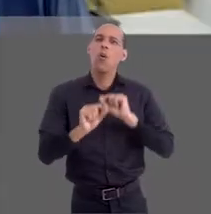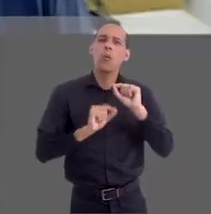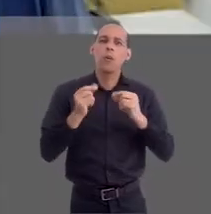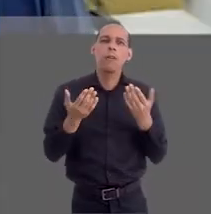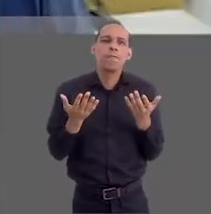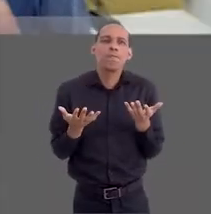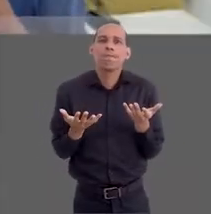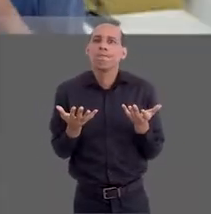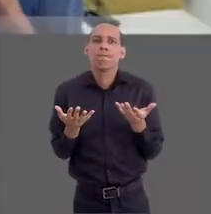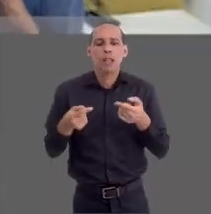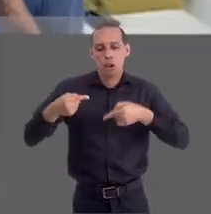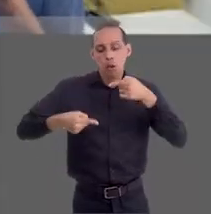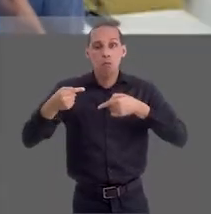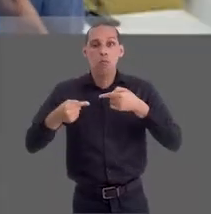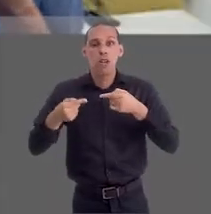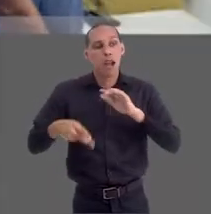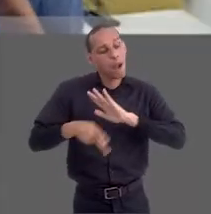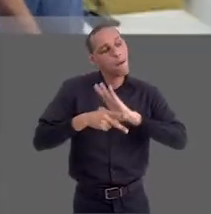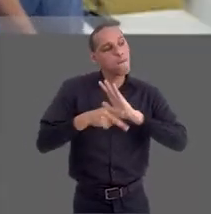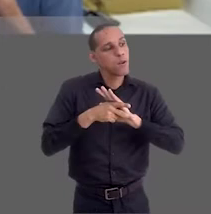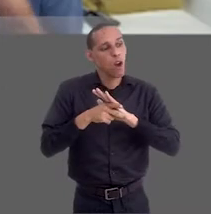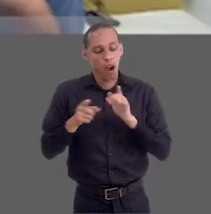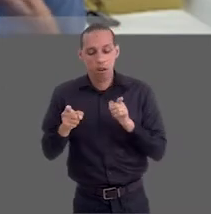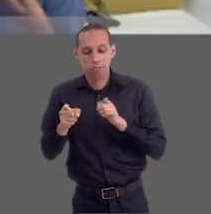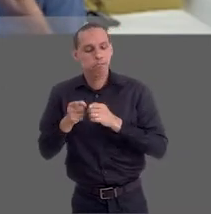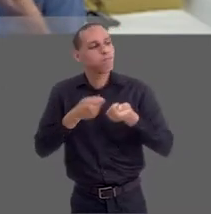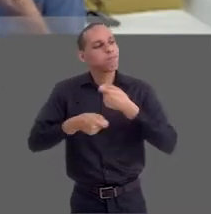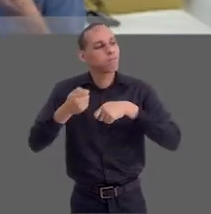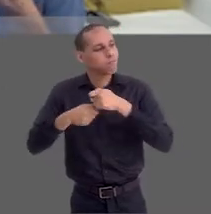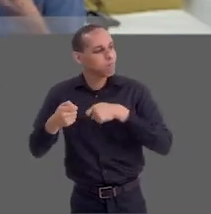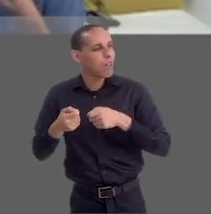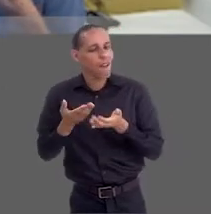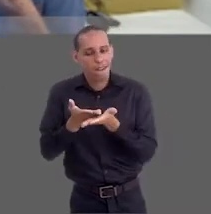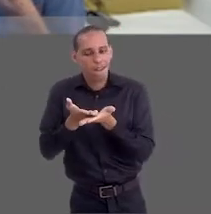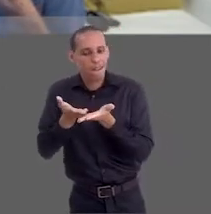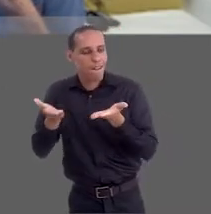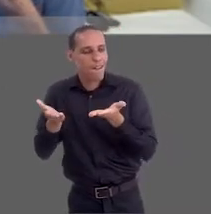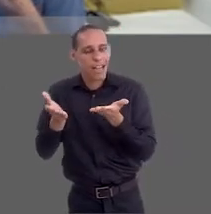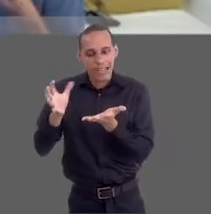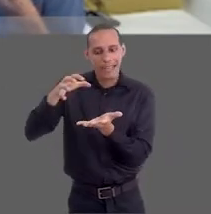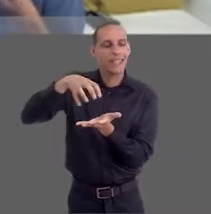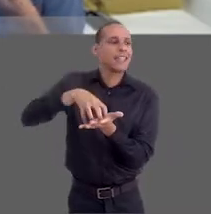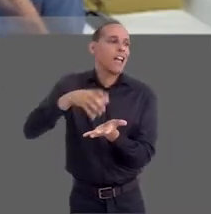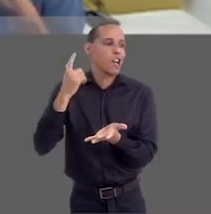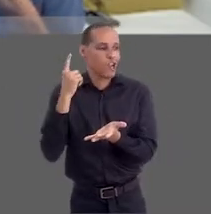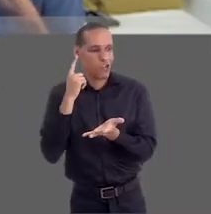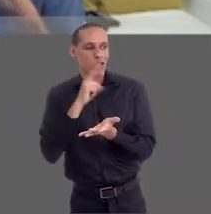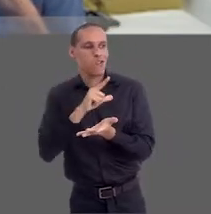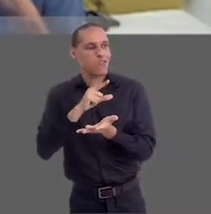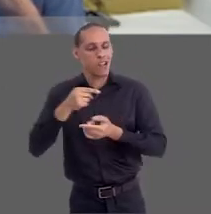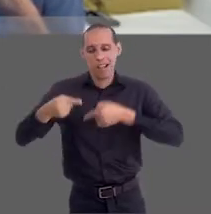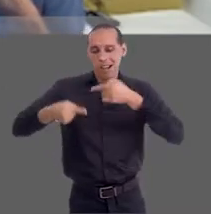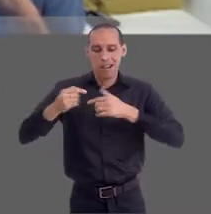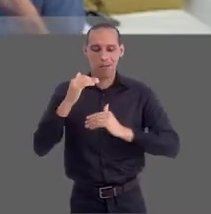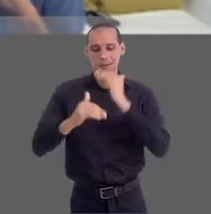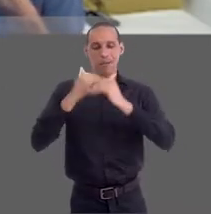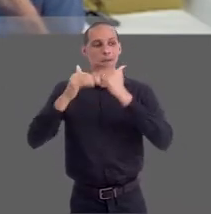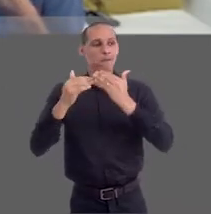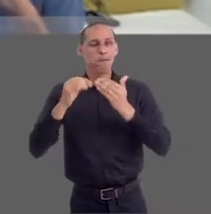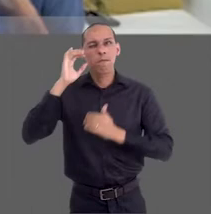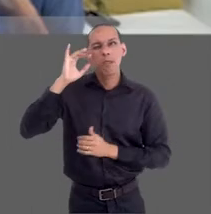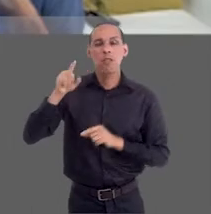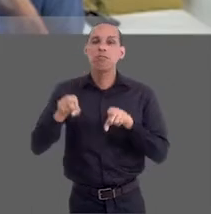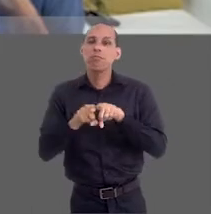gente consiga ter essa política voltada aos pequenos negócios, né? Colocar os pequenos negócios no centro de uma política